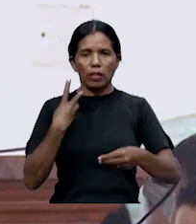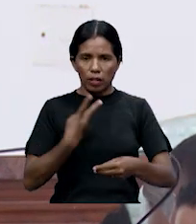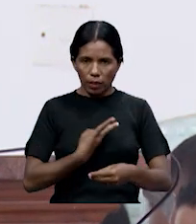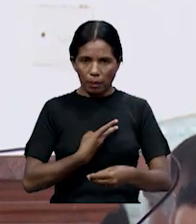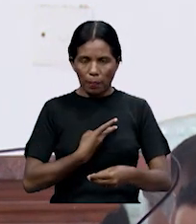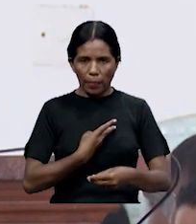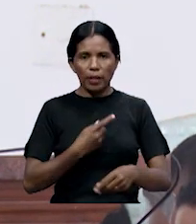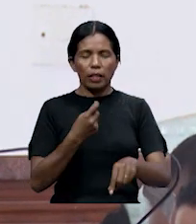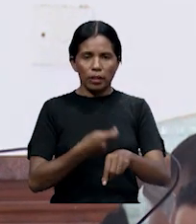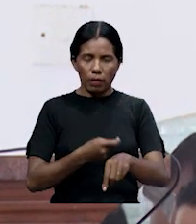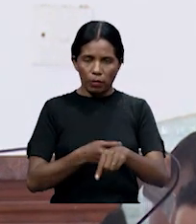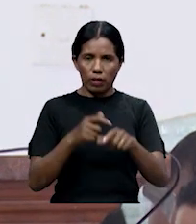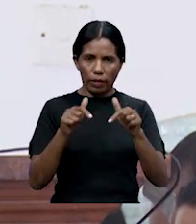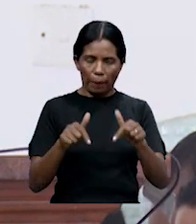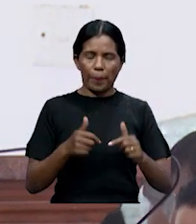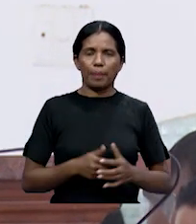Iha Momento Idane.